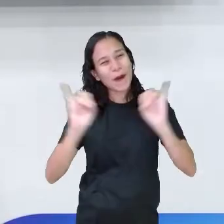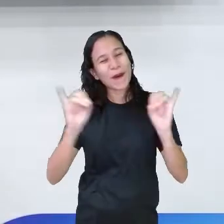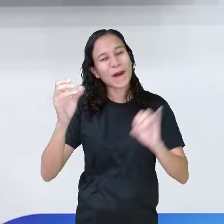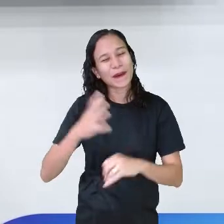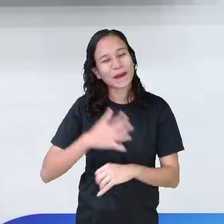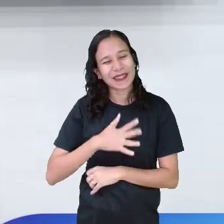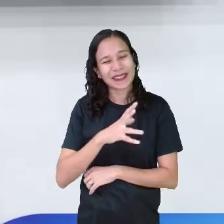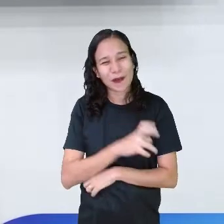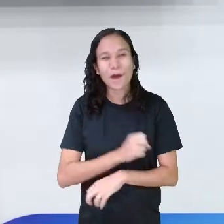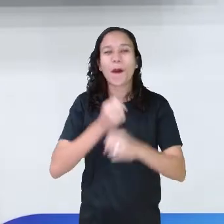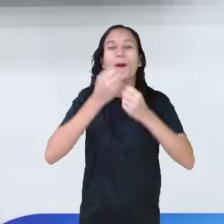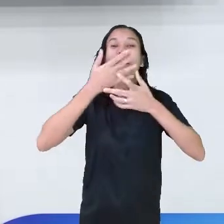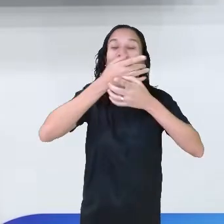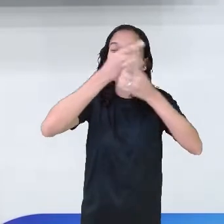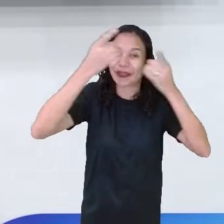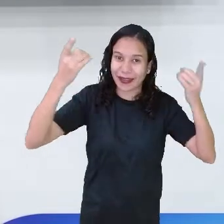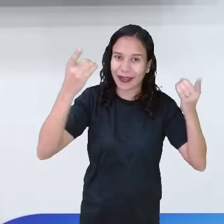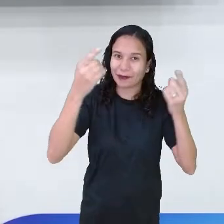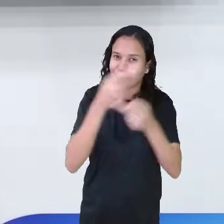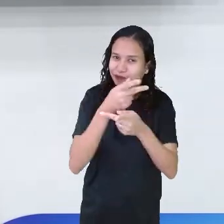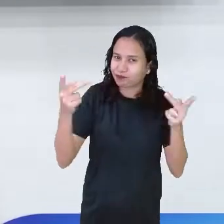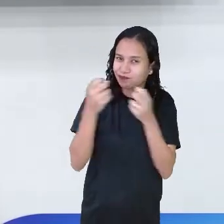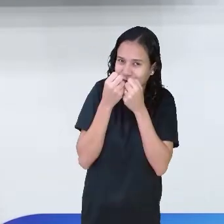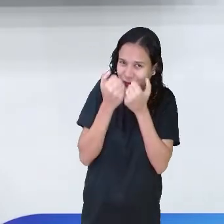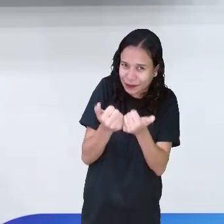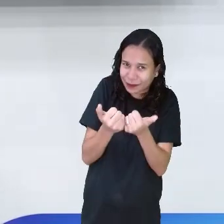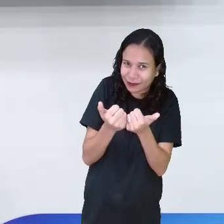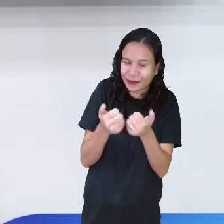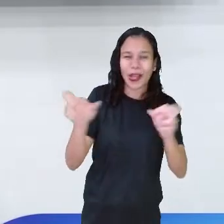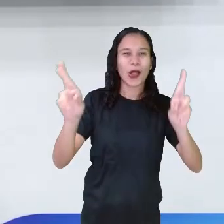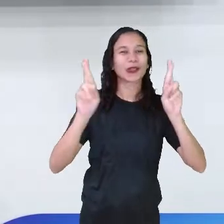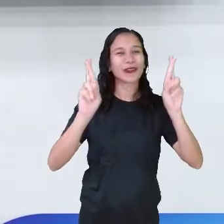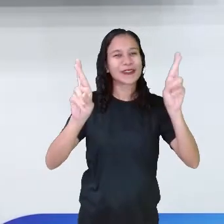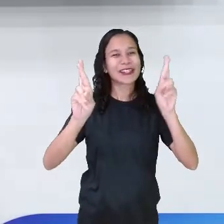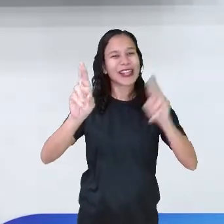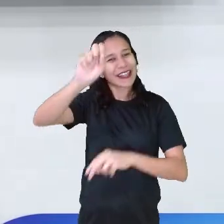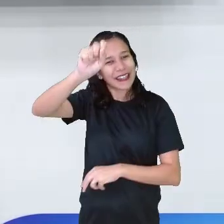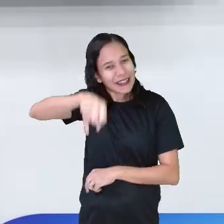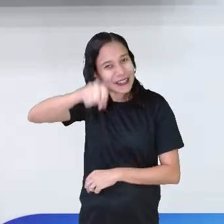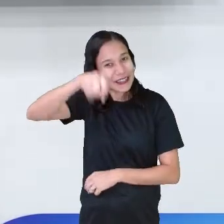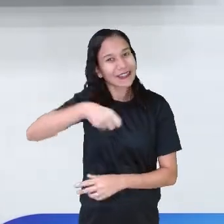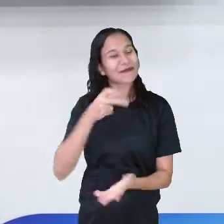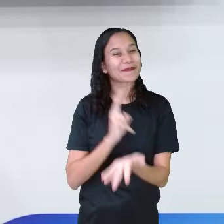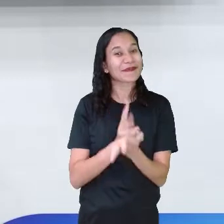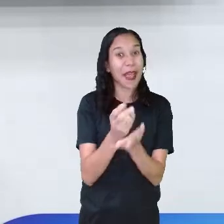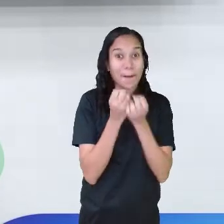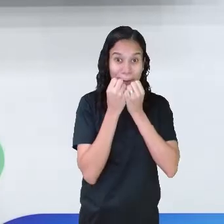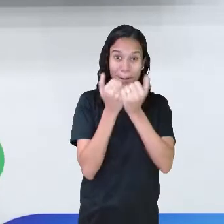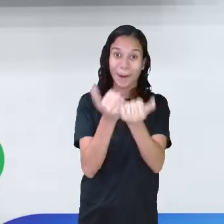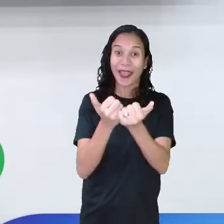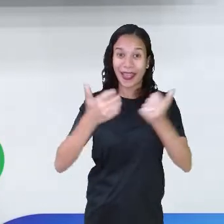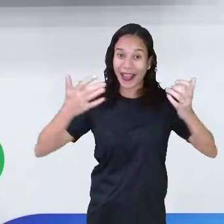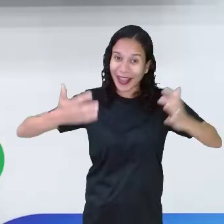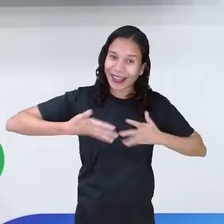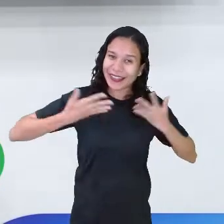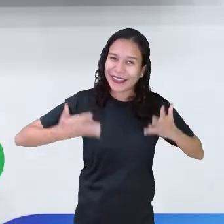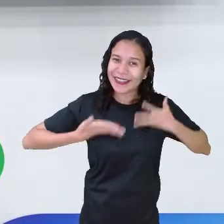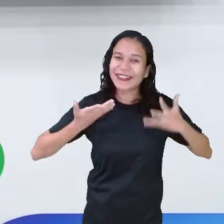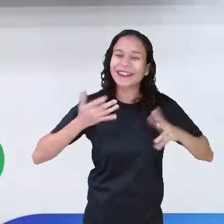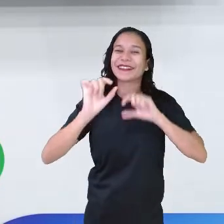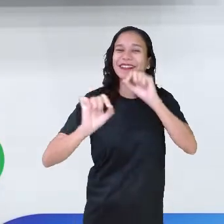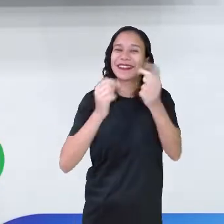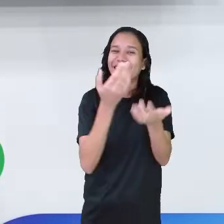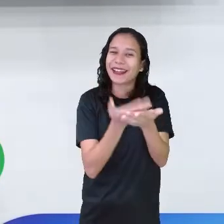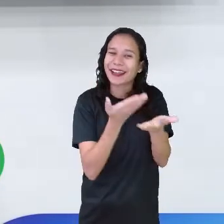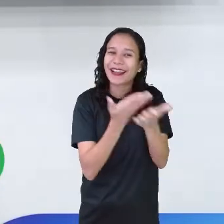Olá, meus queridos, bom dia! Como vocês estão? Espero que estejam bem e, como sempre, não é? Muito animados para mais